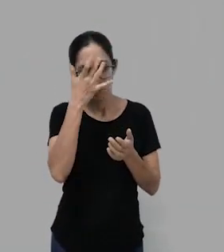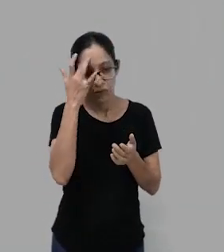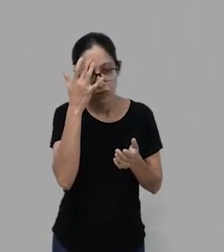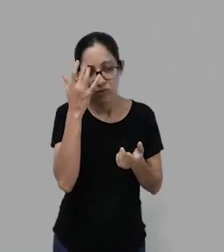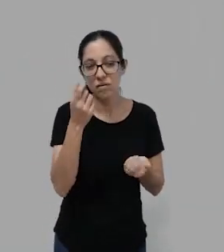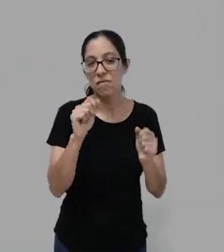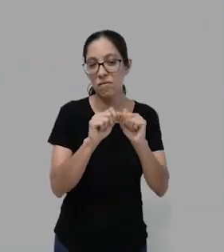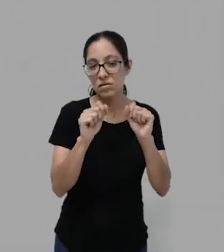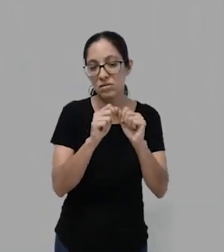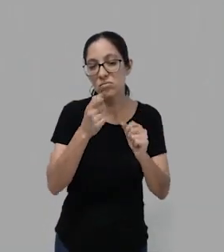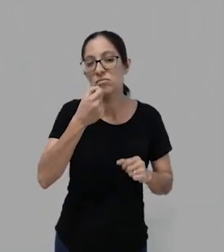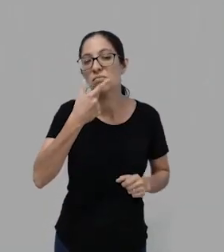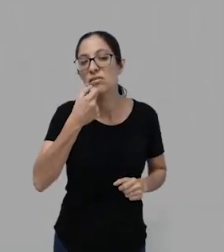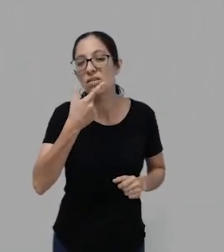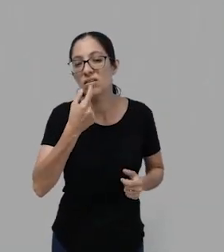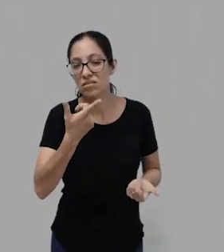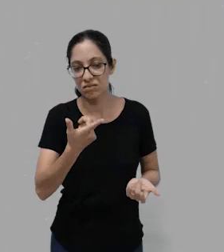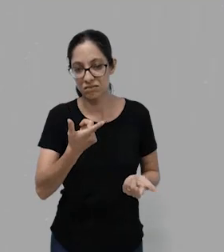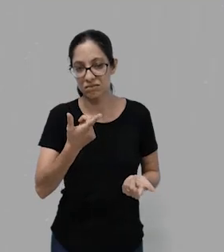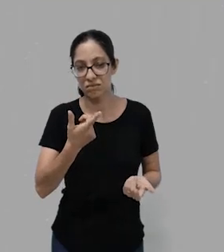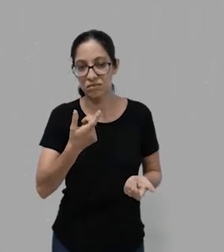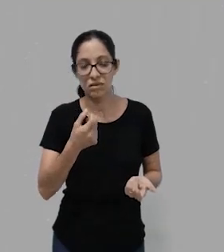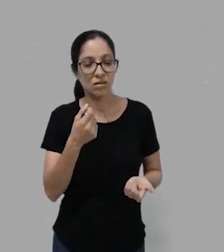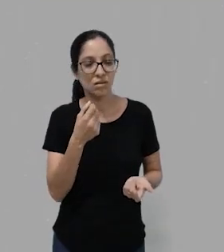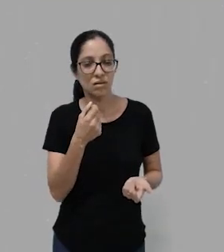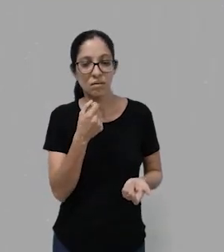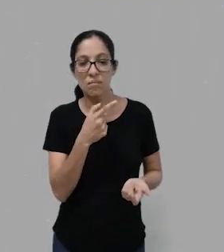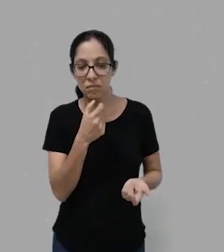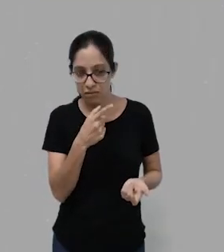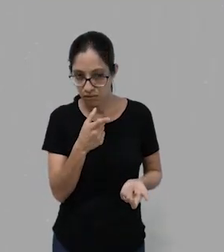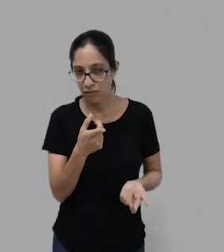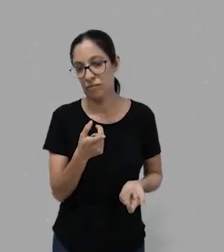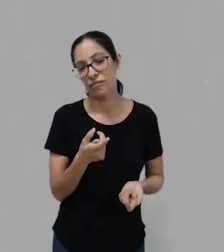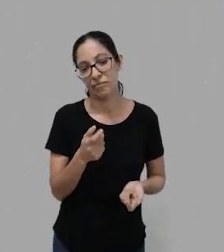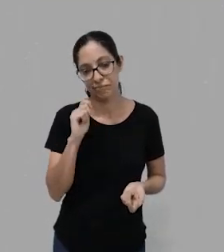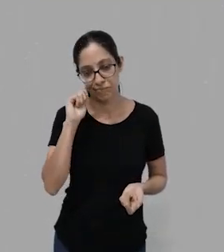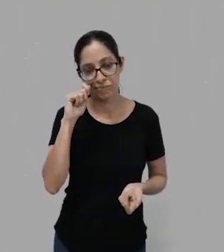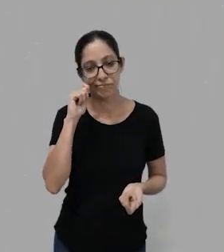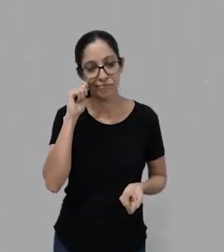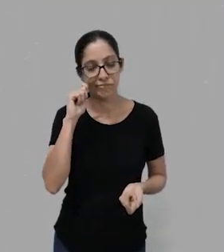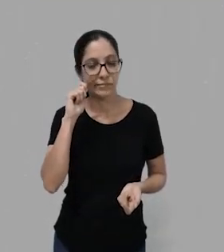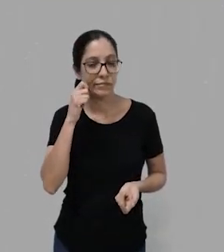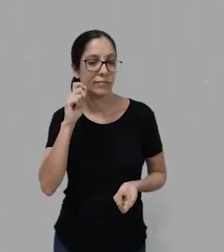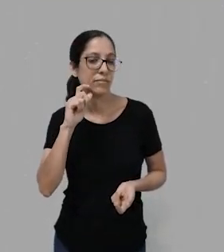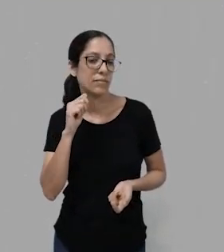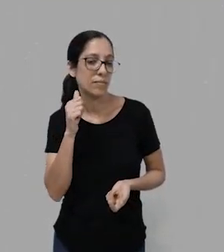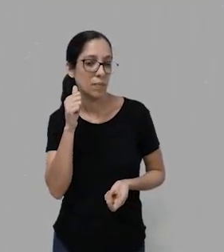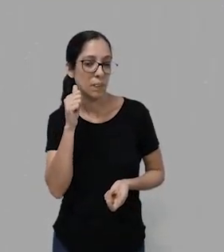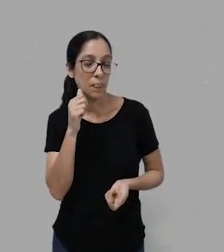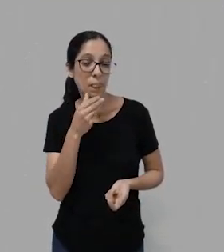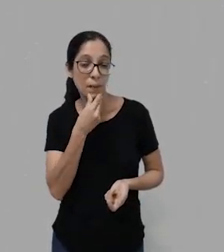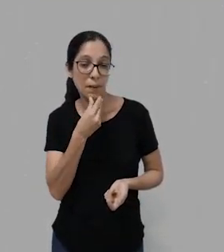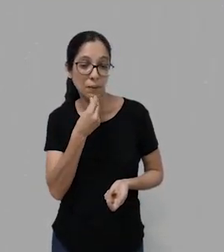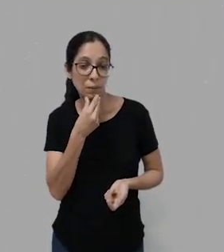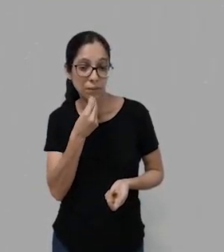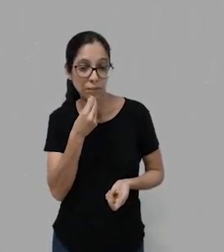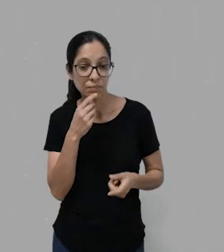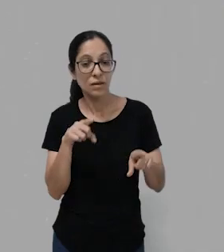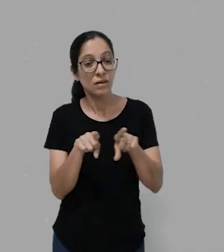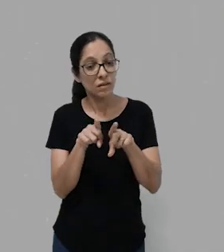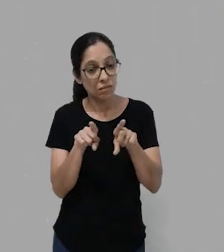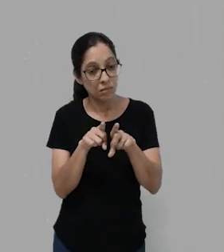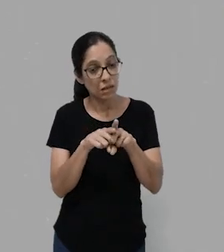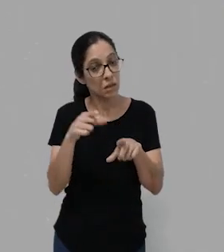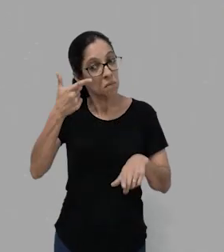que era o modo doidão. Tá aqui. E aqui eu coloquei aqui embaixo para vocês, ele fazendo o quê? Ele conseguiu